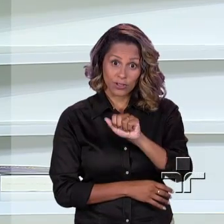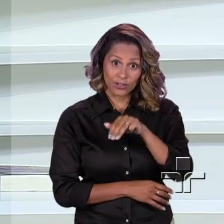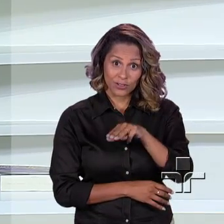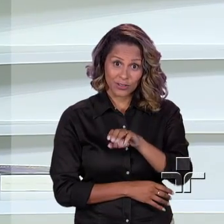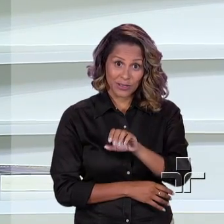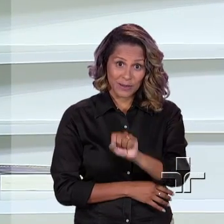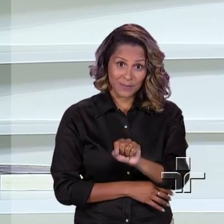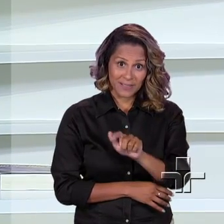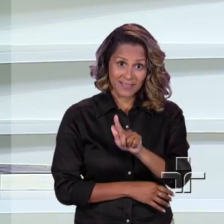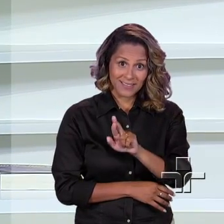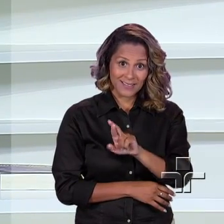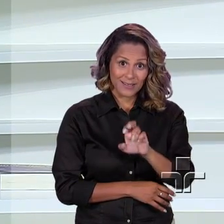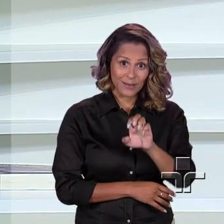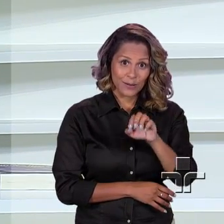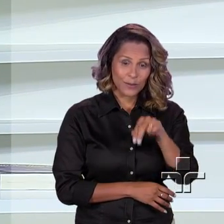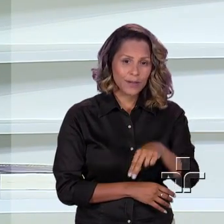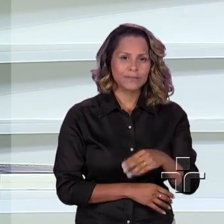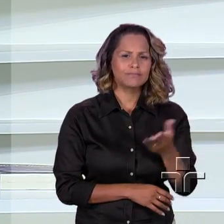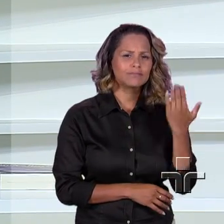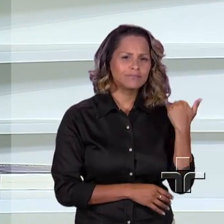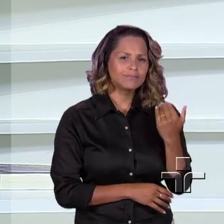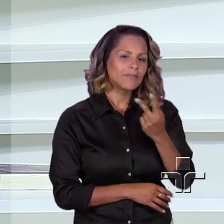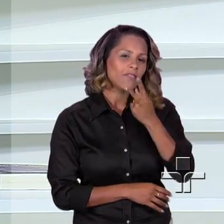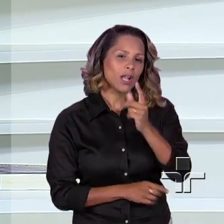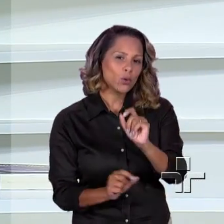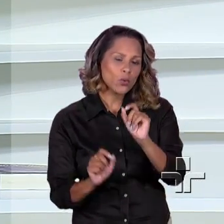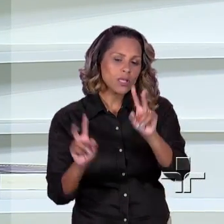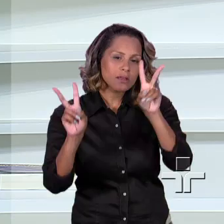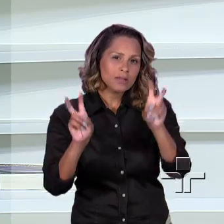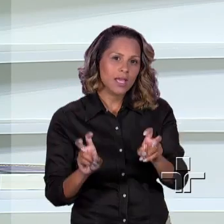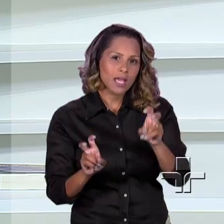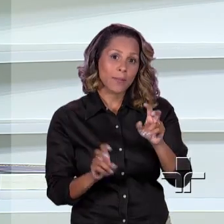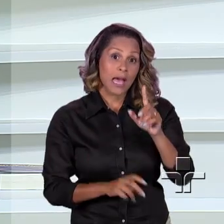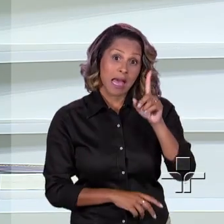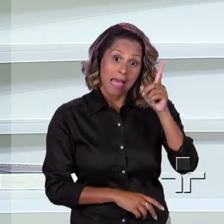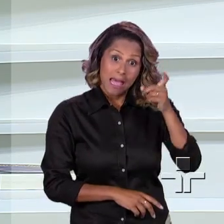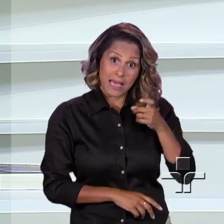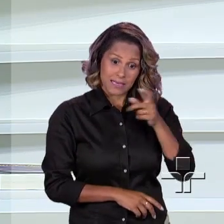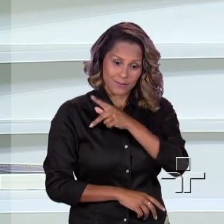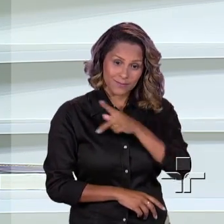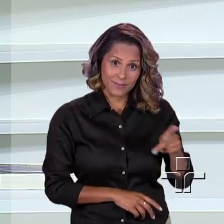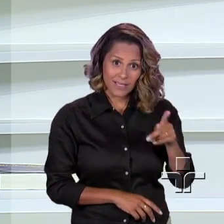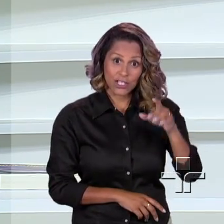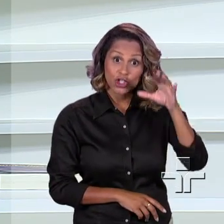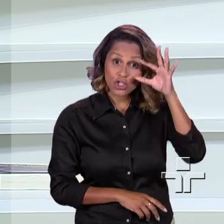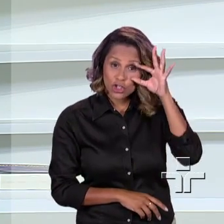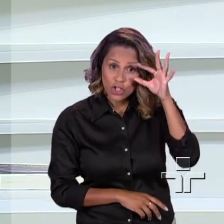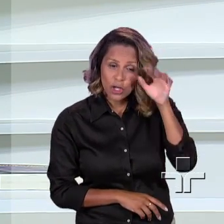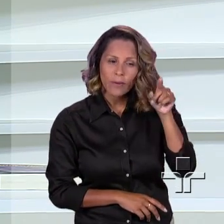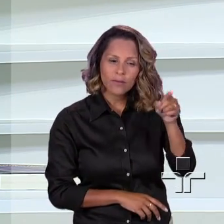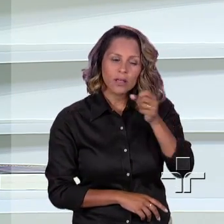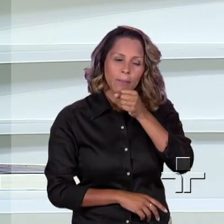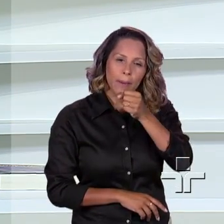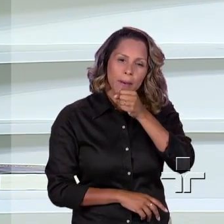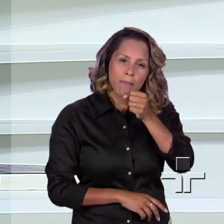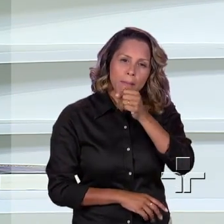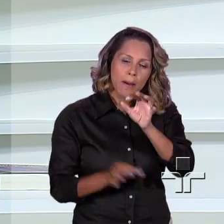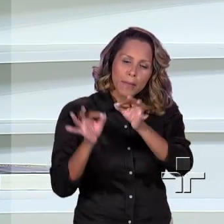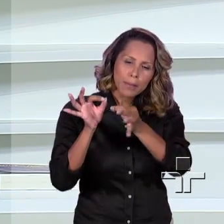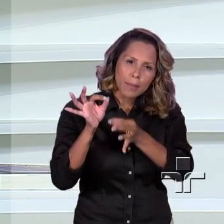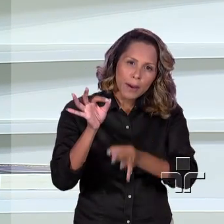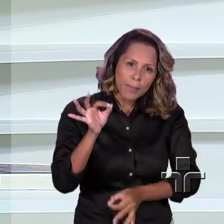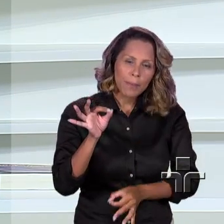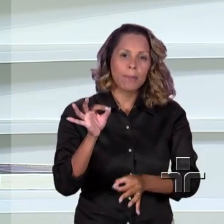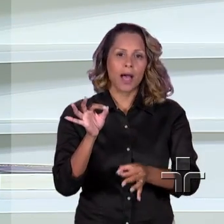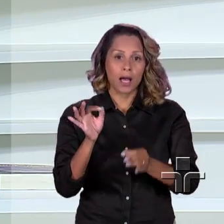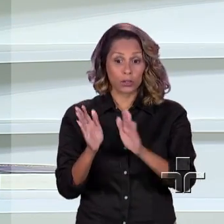aqui no último bloco da ex-presidente Dilma Rousseff, que você entrevistou longamente para a biografia do Herbert